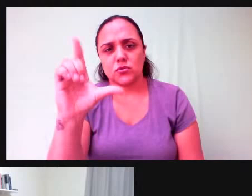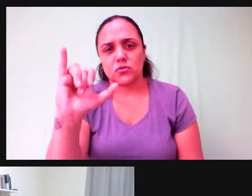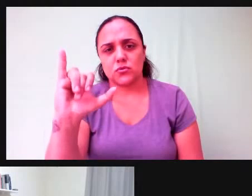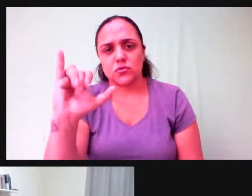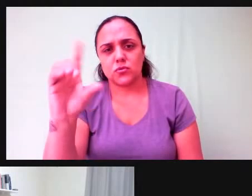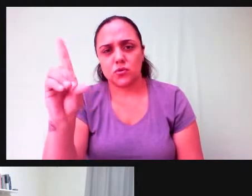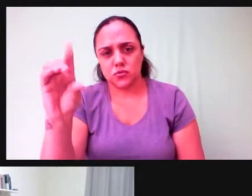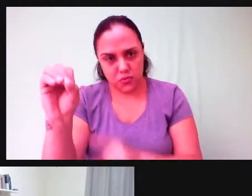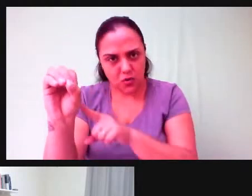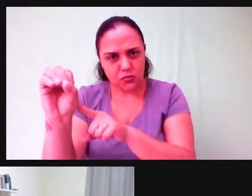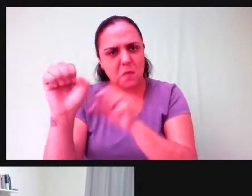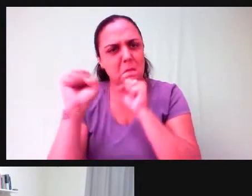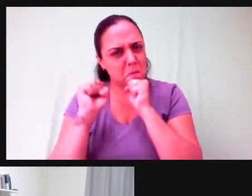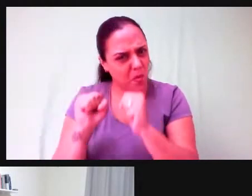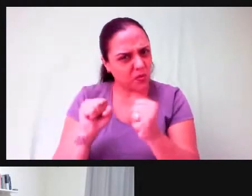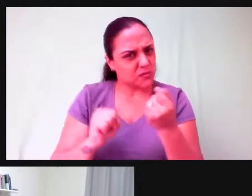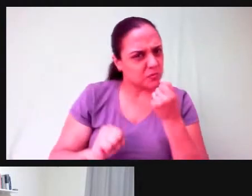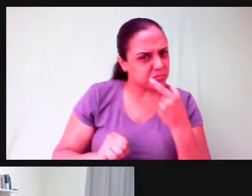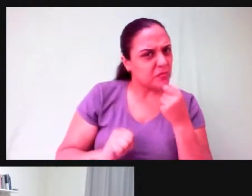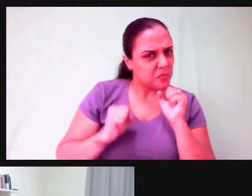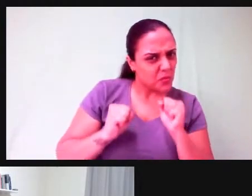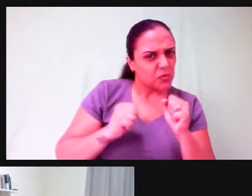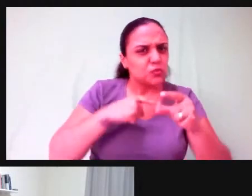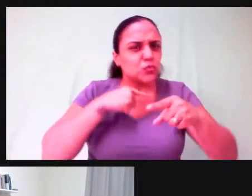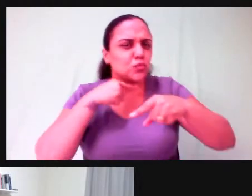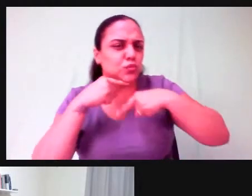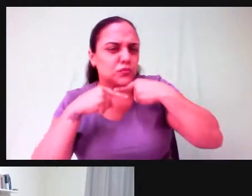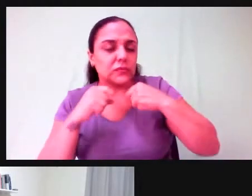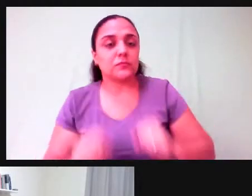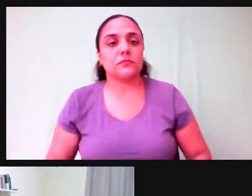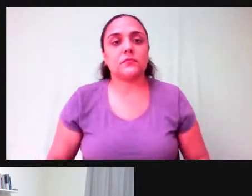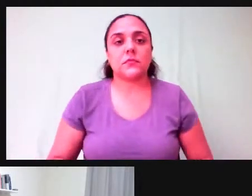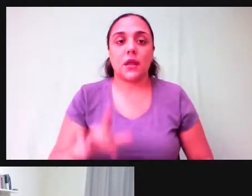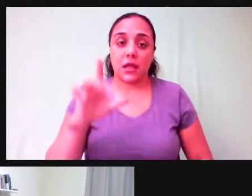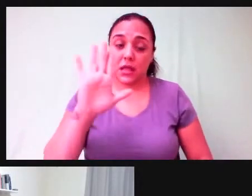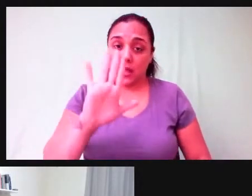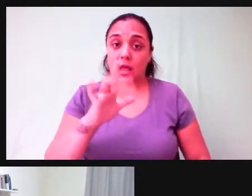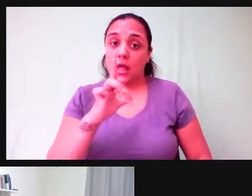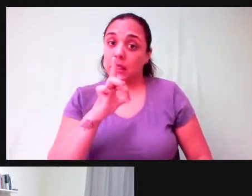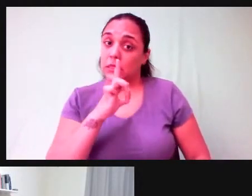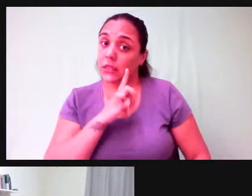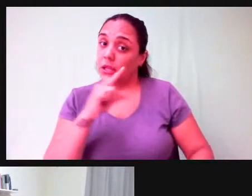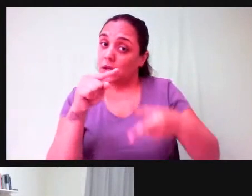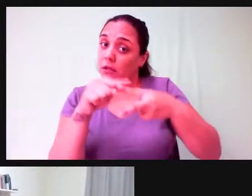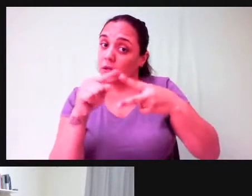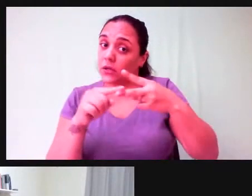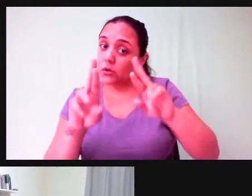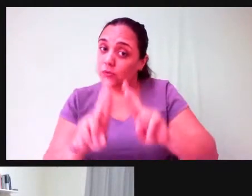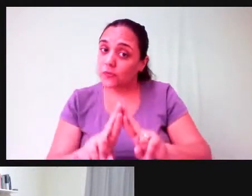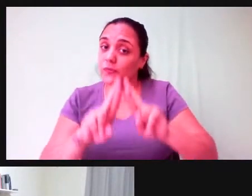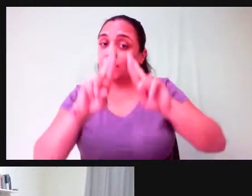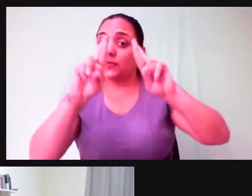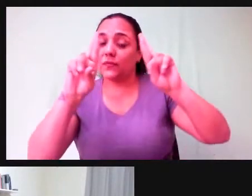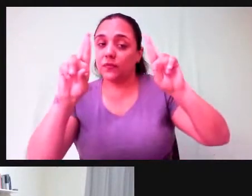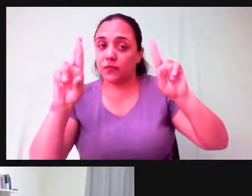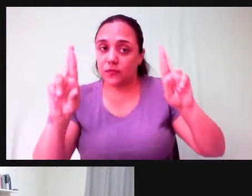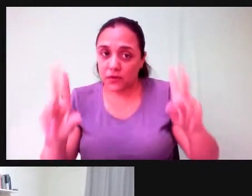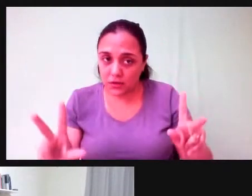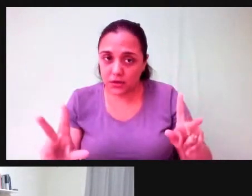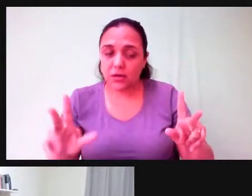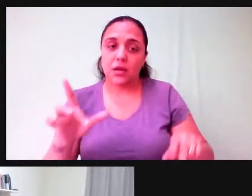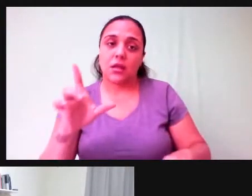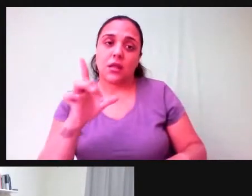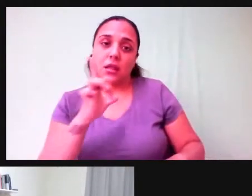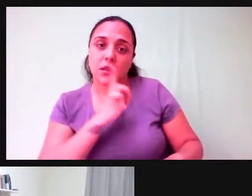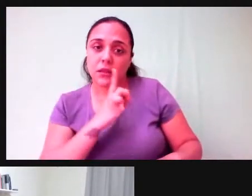e questões aí para serem levantadas. Tem a deficiência de ácido fólico